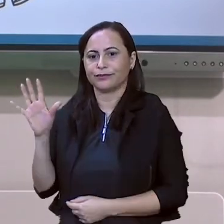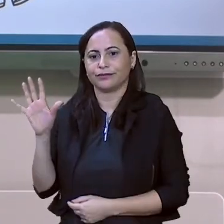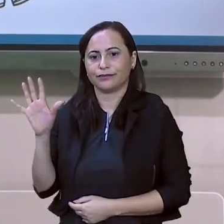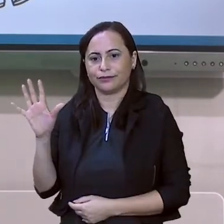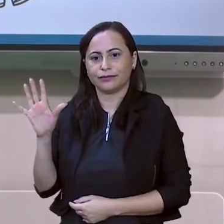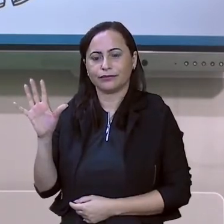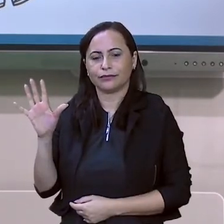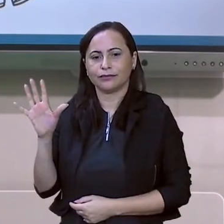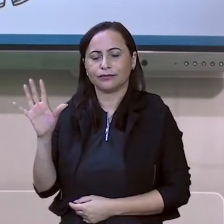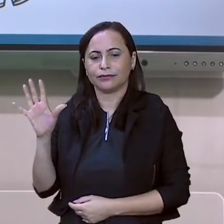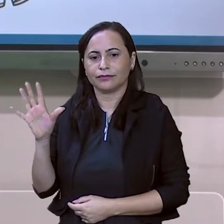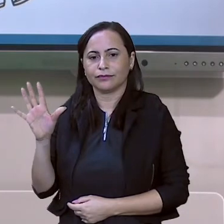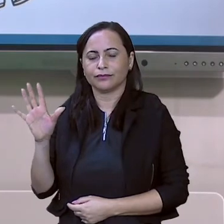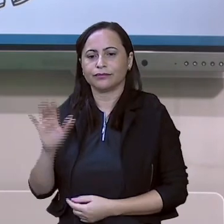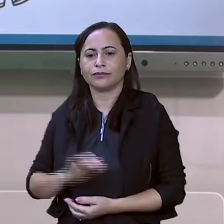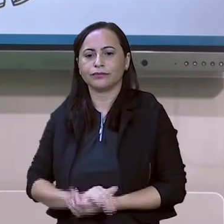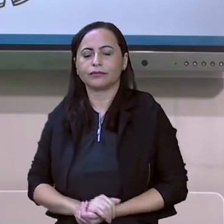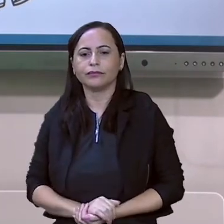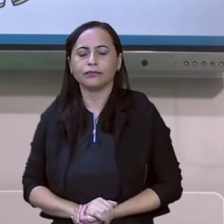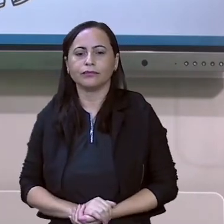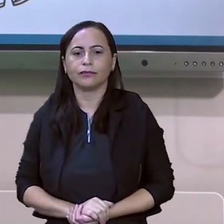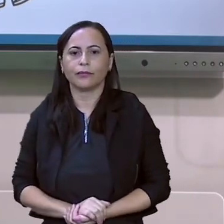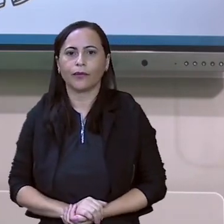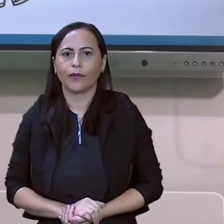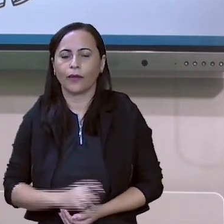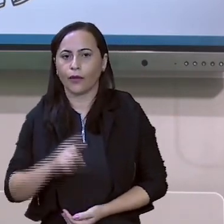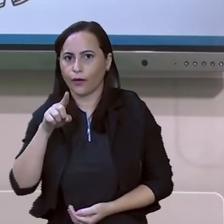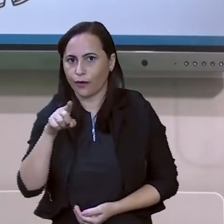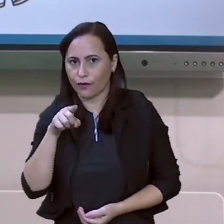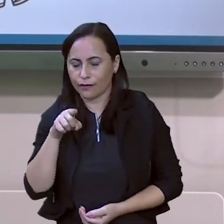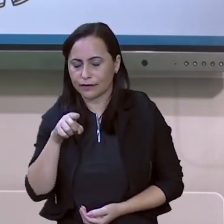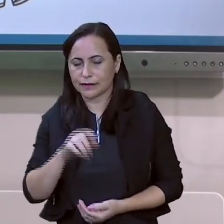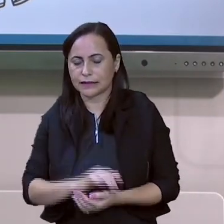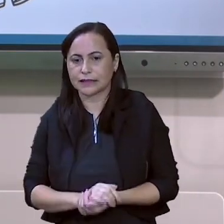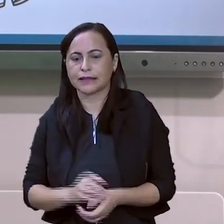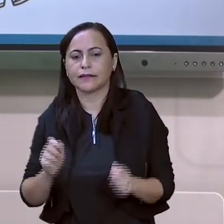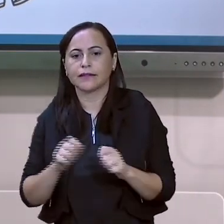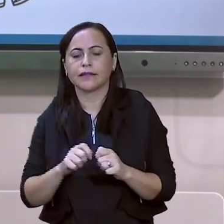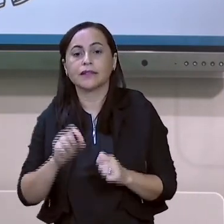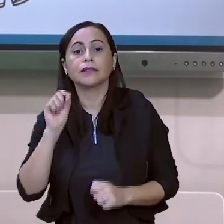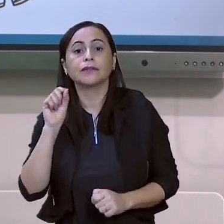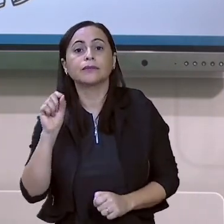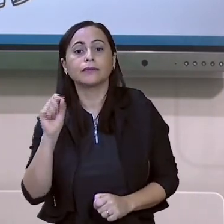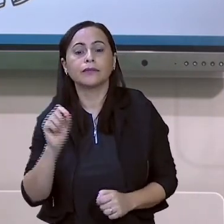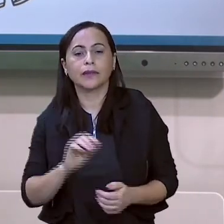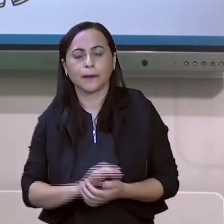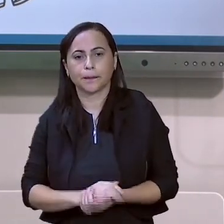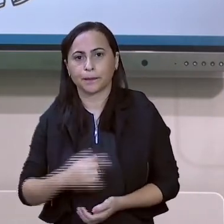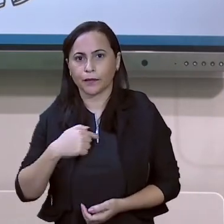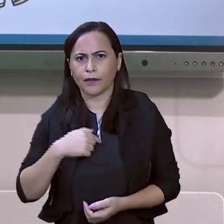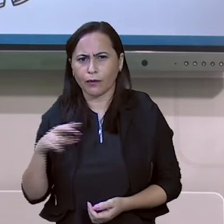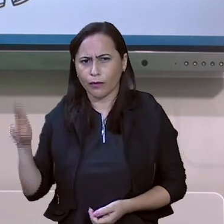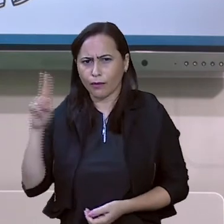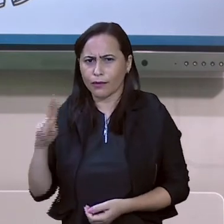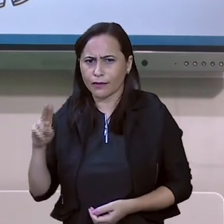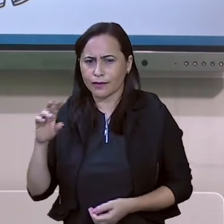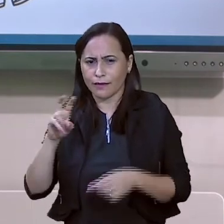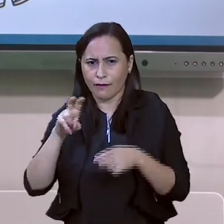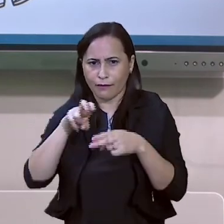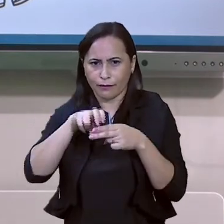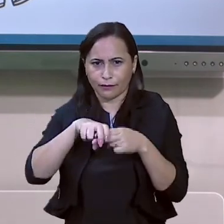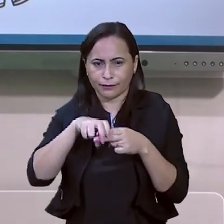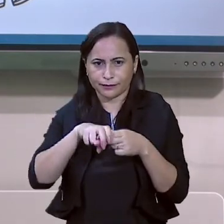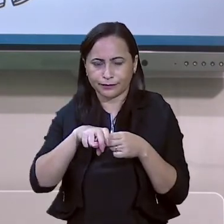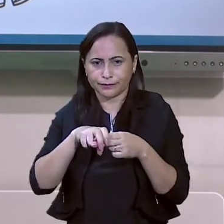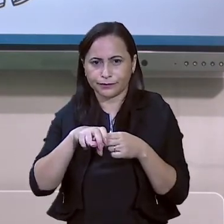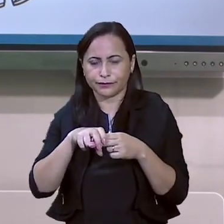ó. Então, você, criança, vai pegar, se for no sofá, igual eu fiz no sofá da minha casa. Eu mostrei a